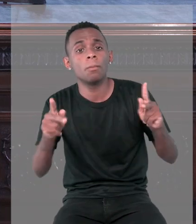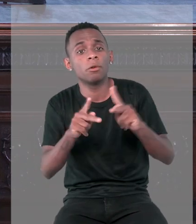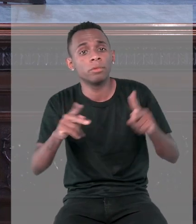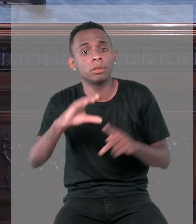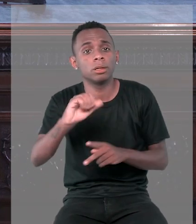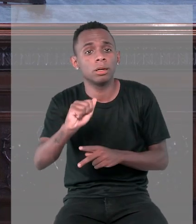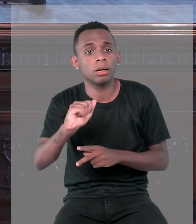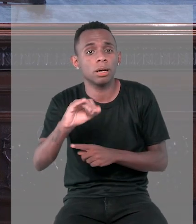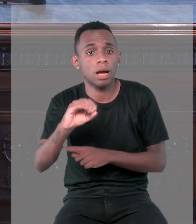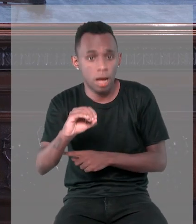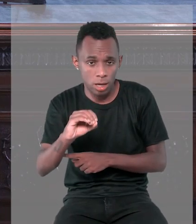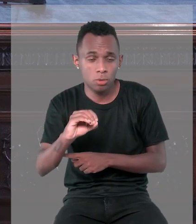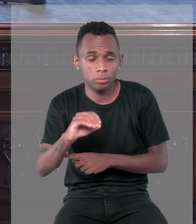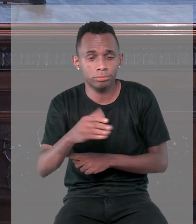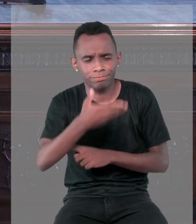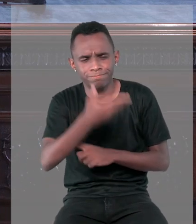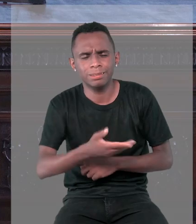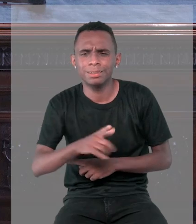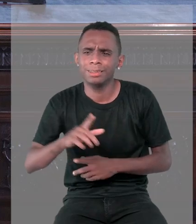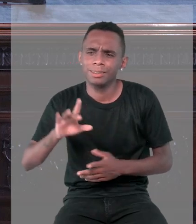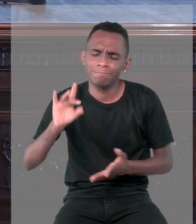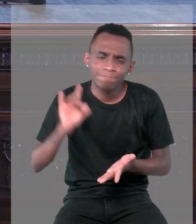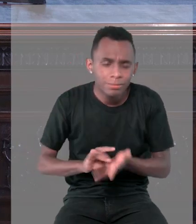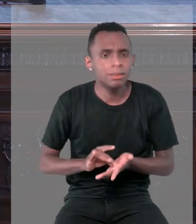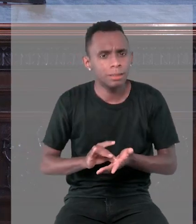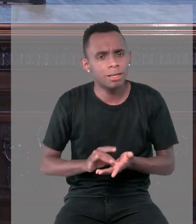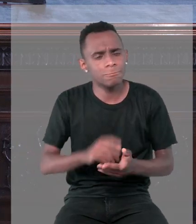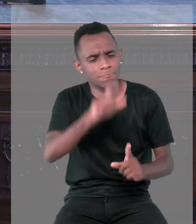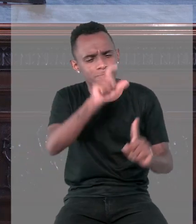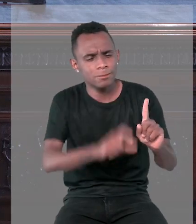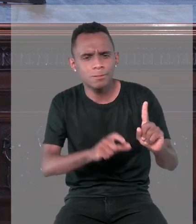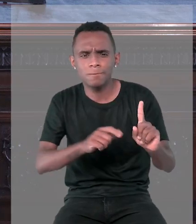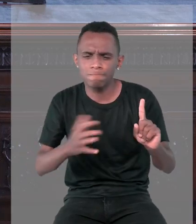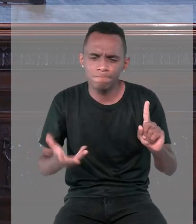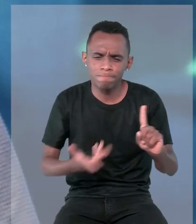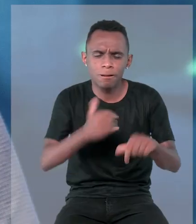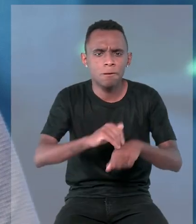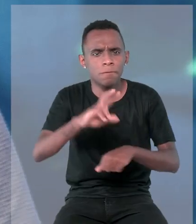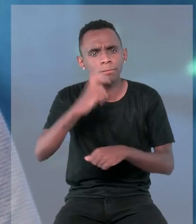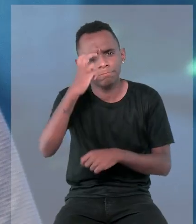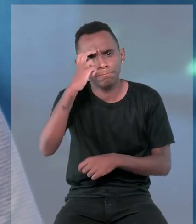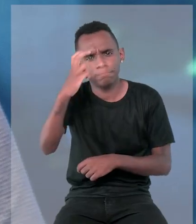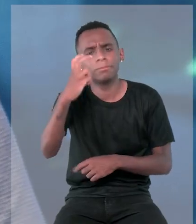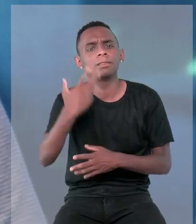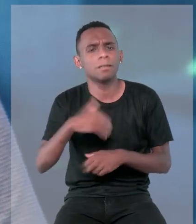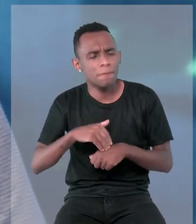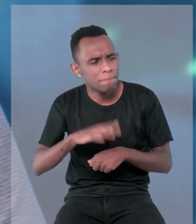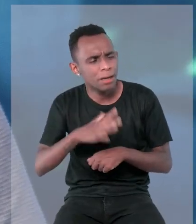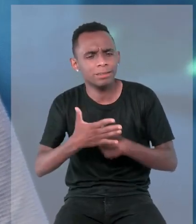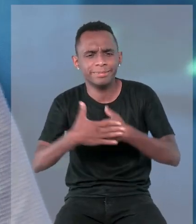Caio Junqueira Maciel, que realmente é uma das pessoas mais cultas,